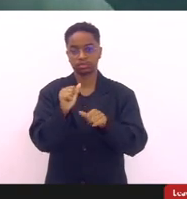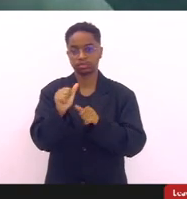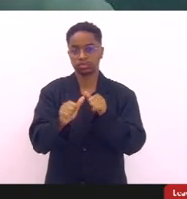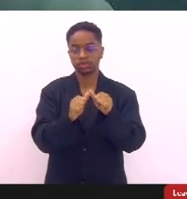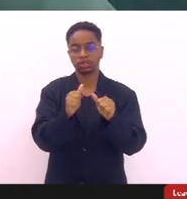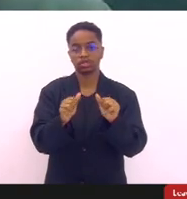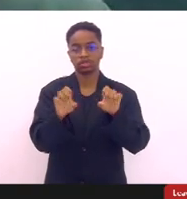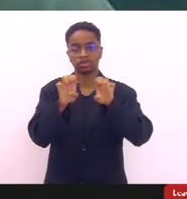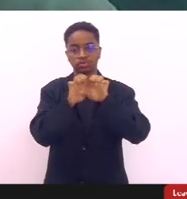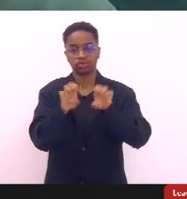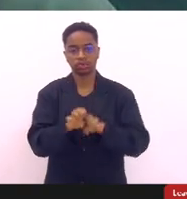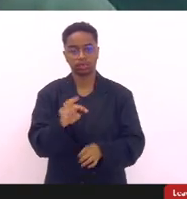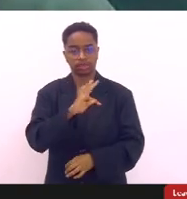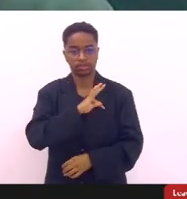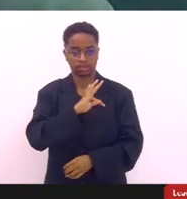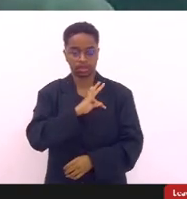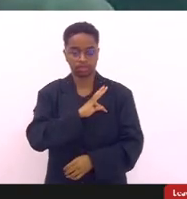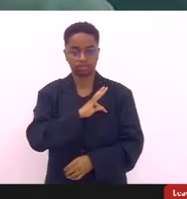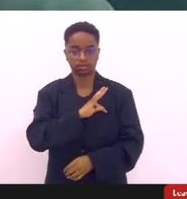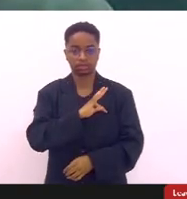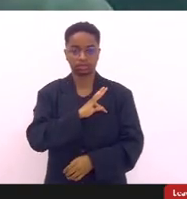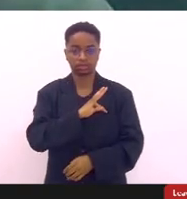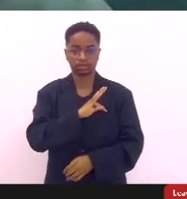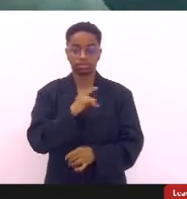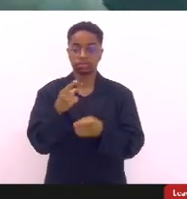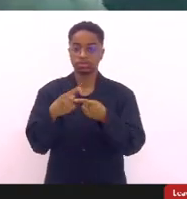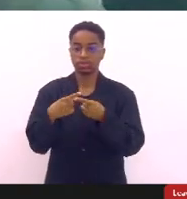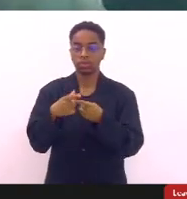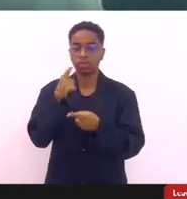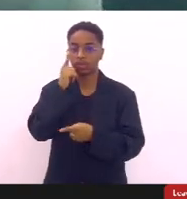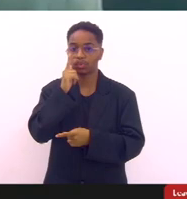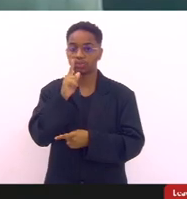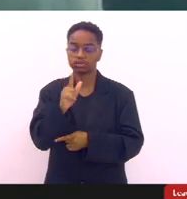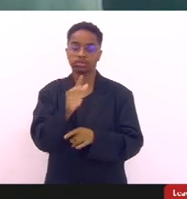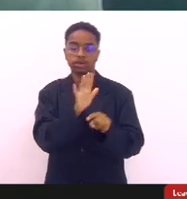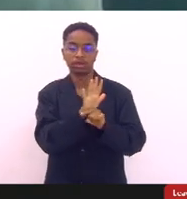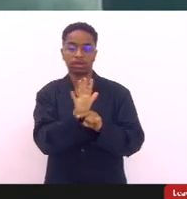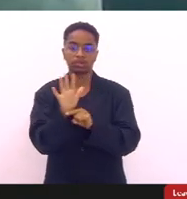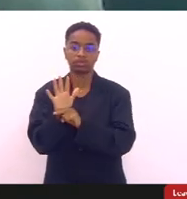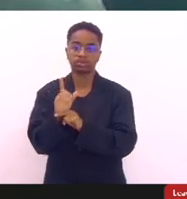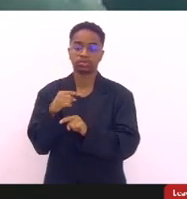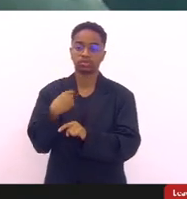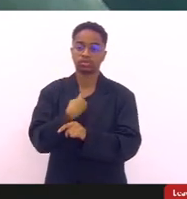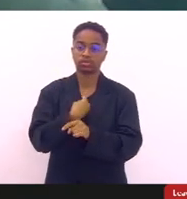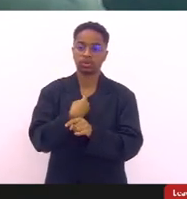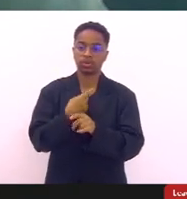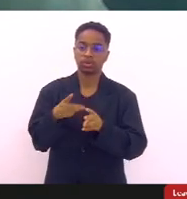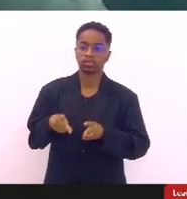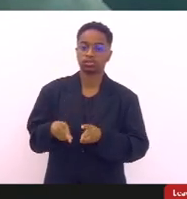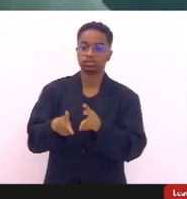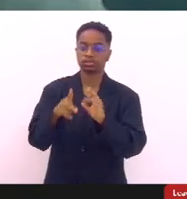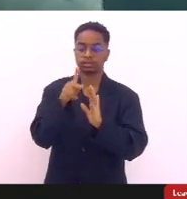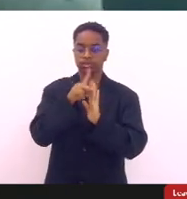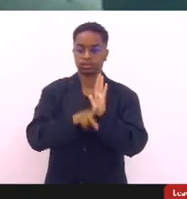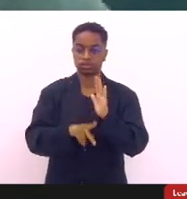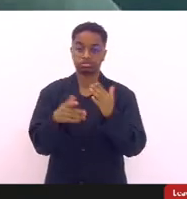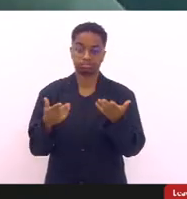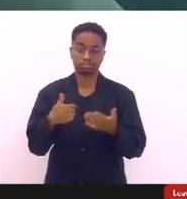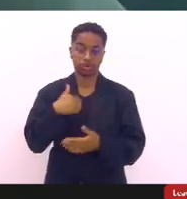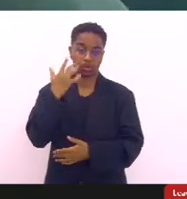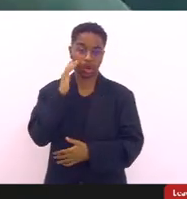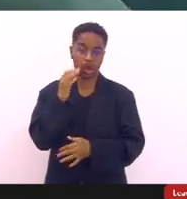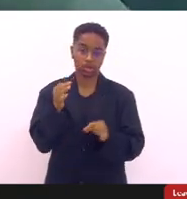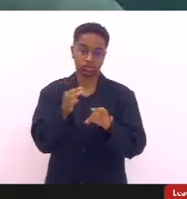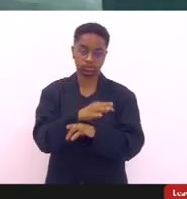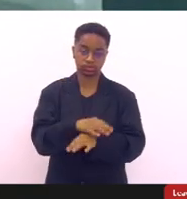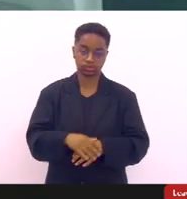estrutura técnica, né, que possa dar contribuições para a condução desse projeto. Eu acho que é isso,